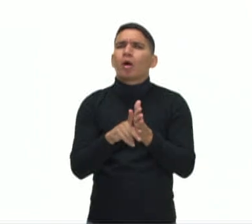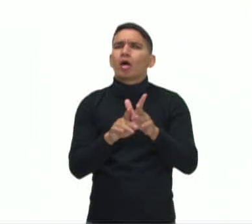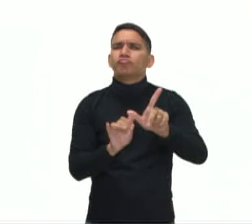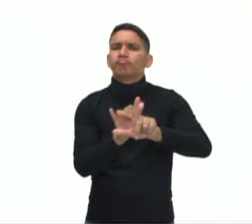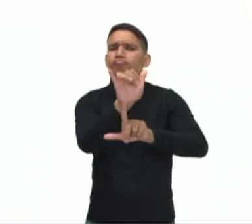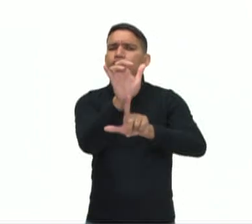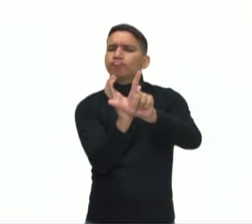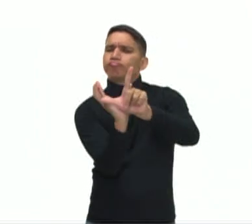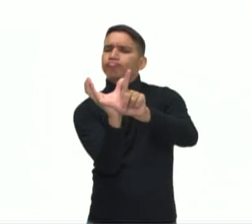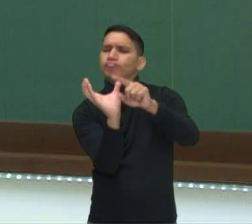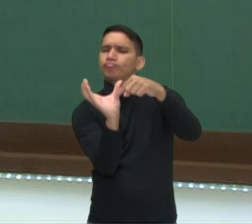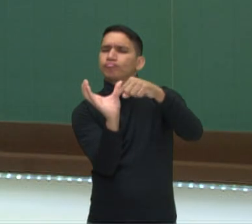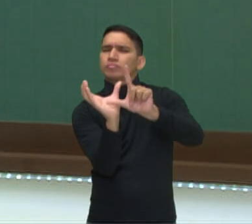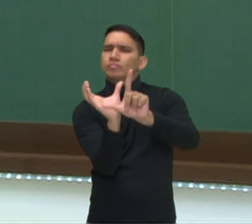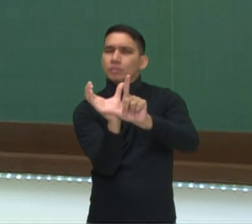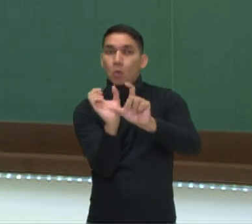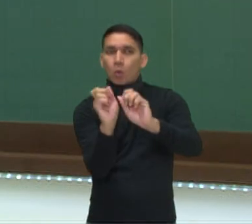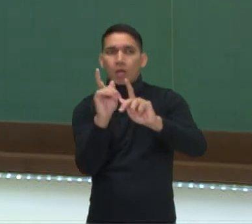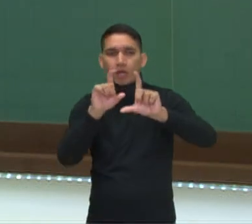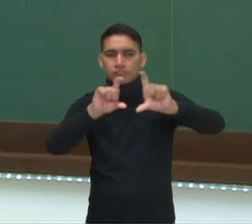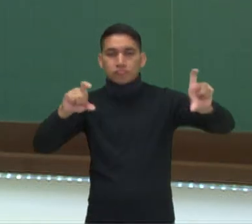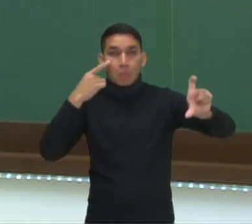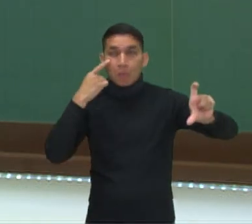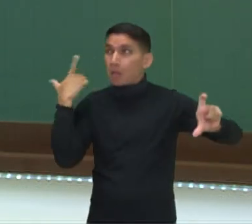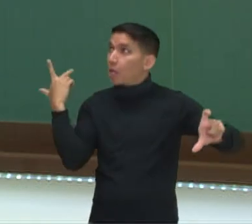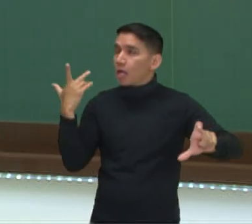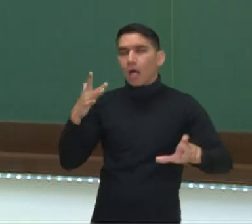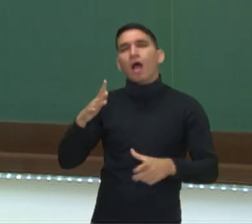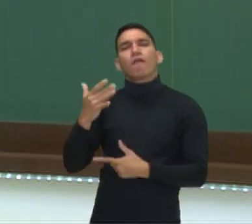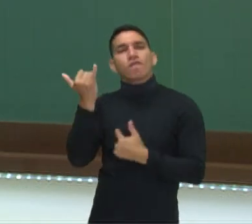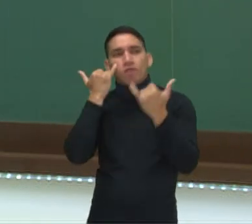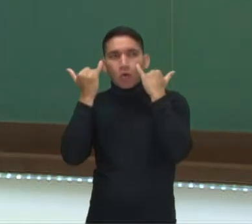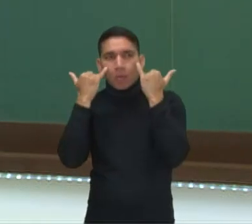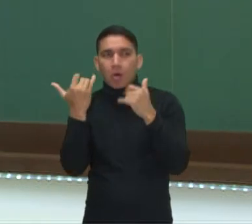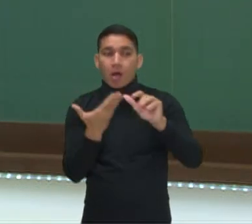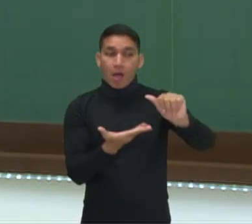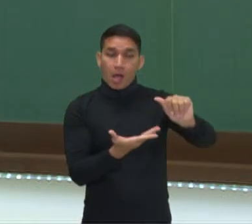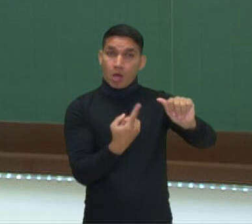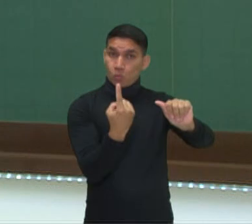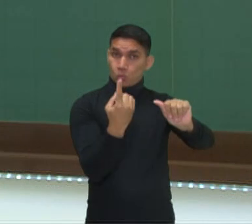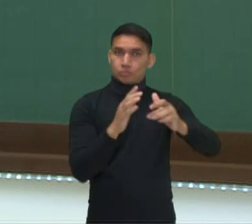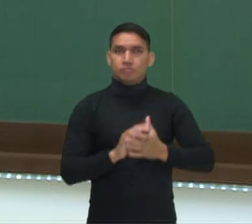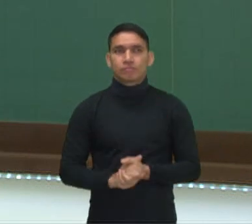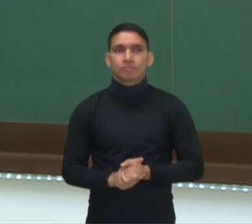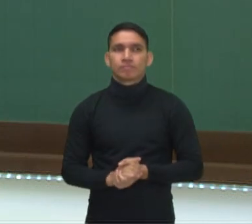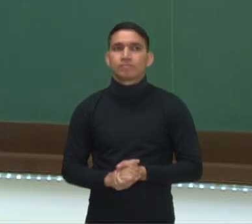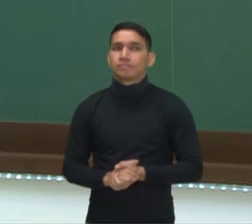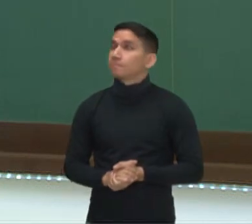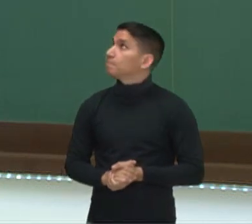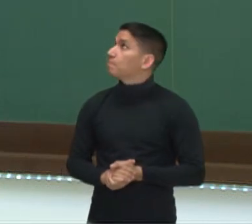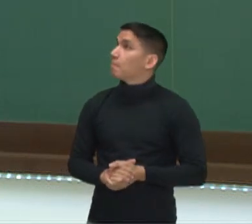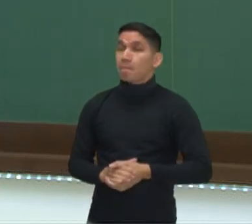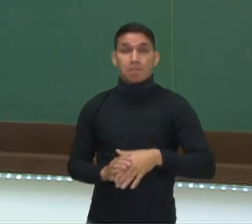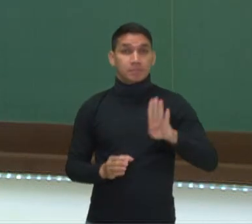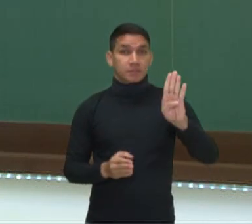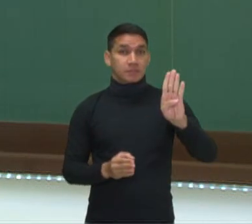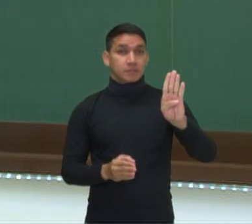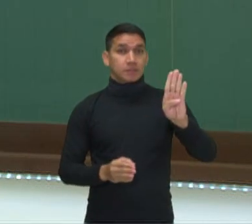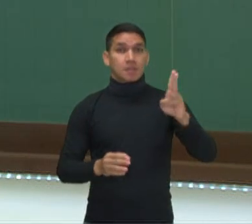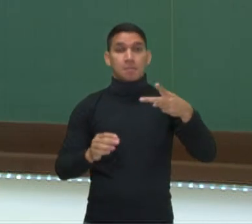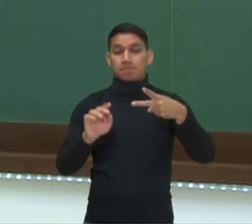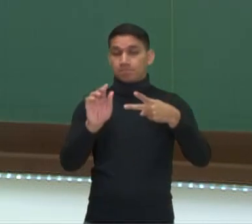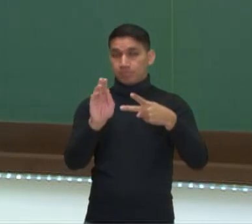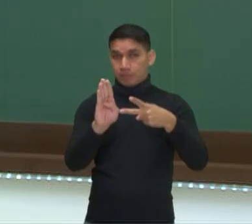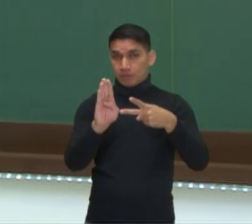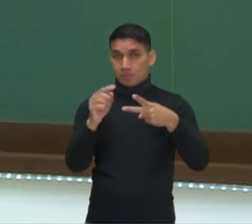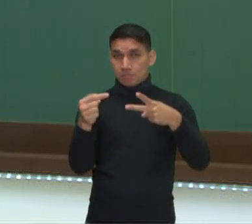correto? Olhando para a função, tiramos as informações. Meu A é 1, meu B é menos